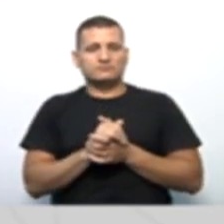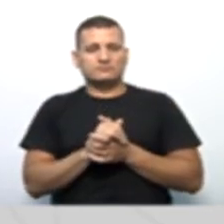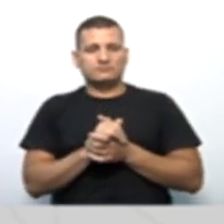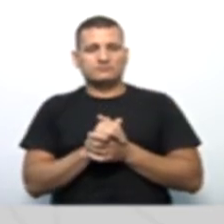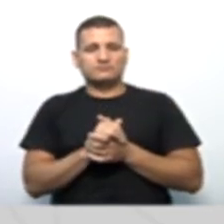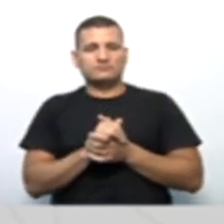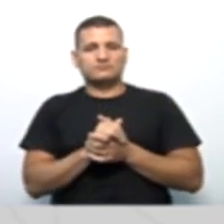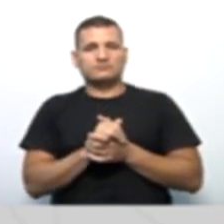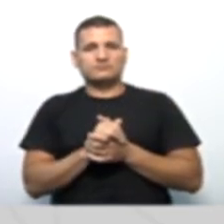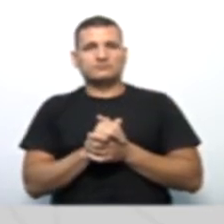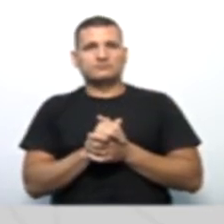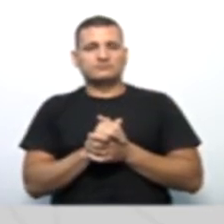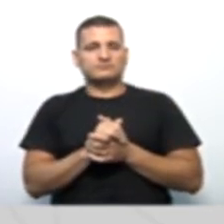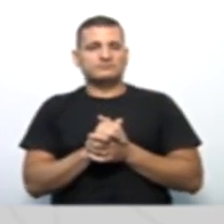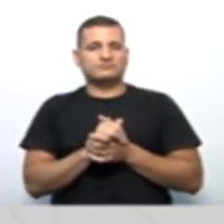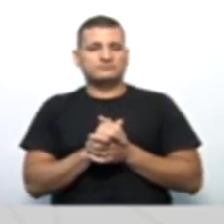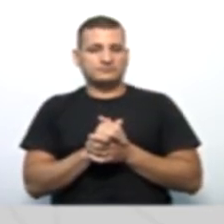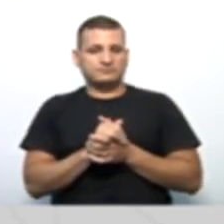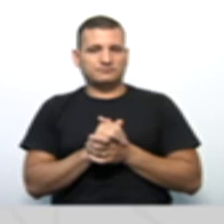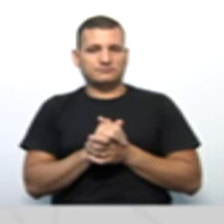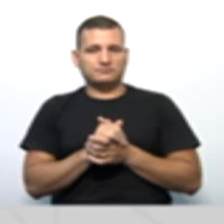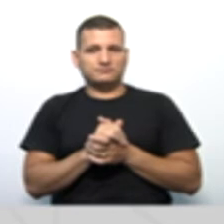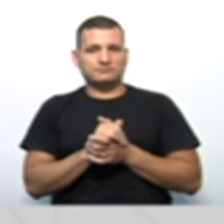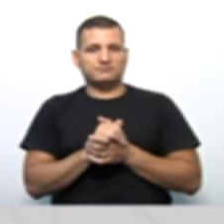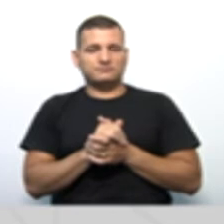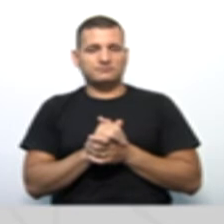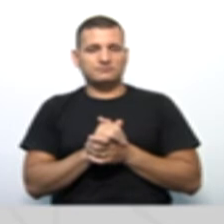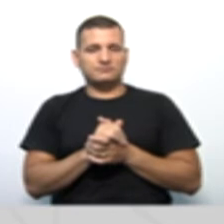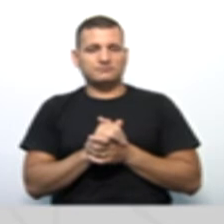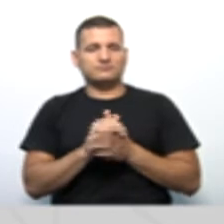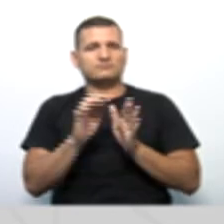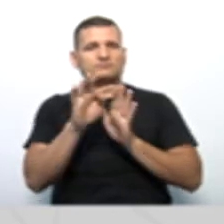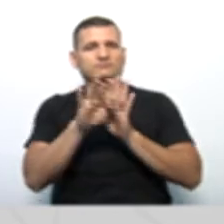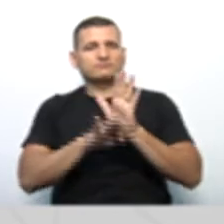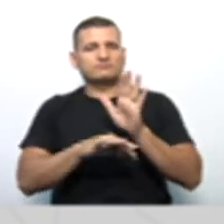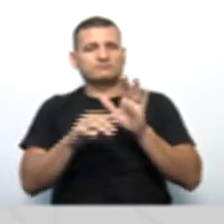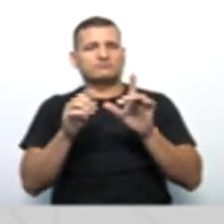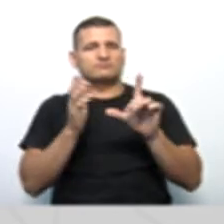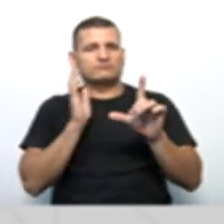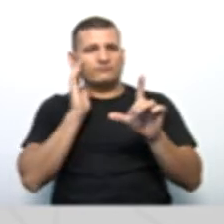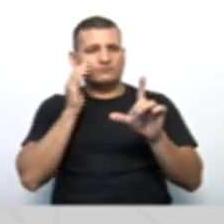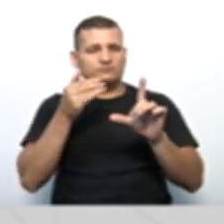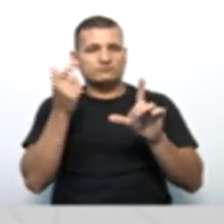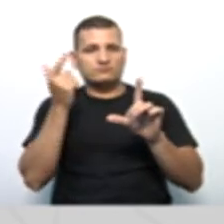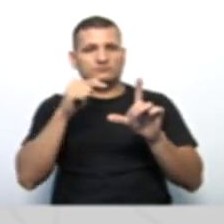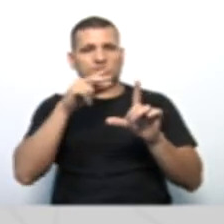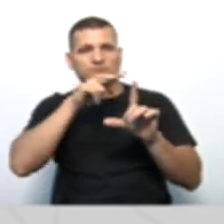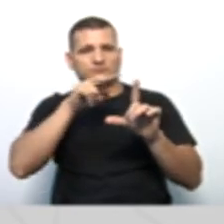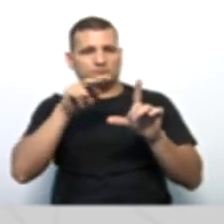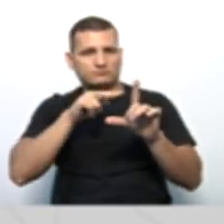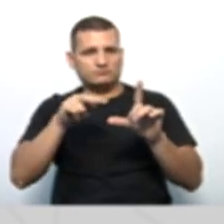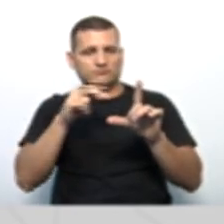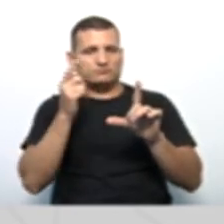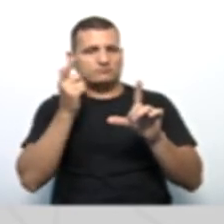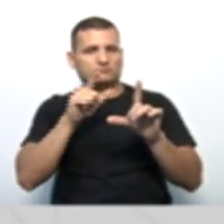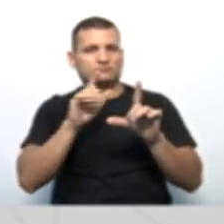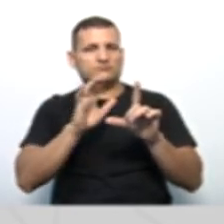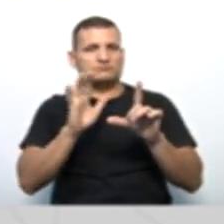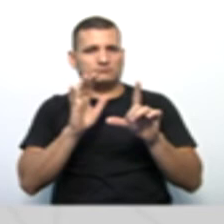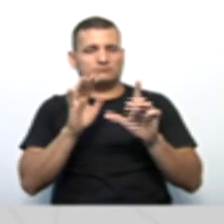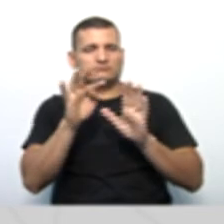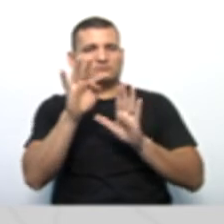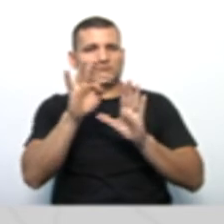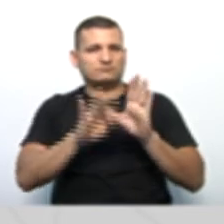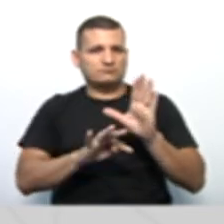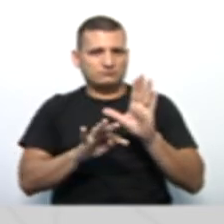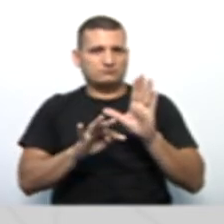parte do texto ela foca na parte de você conseguir ler o texto você conseguir trabalhar ali com o texto